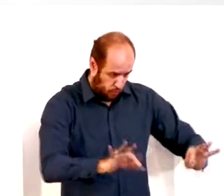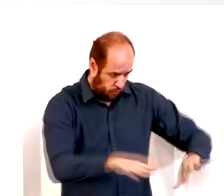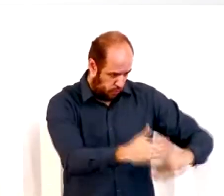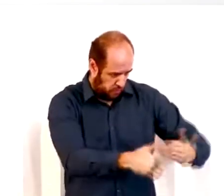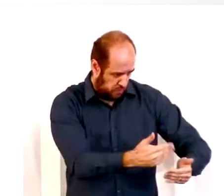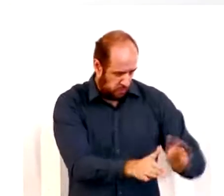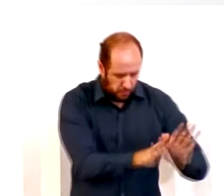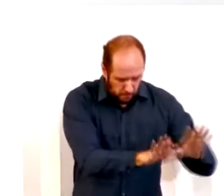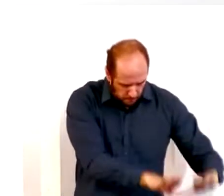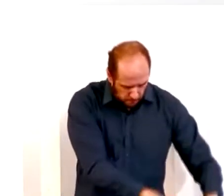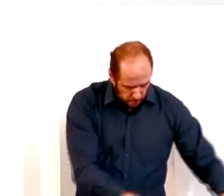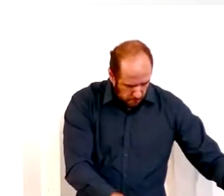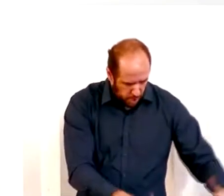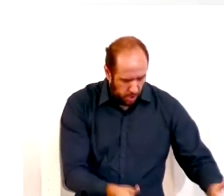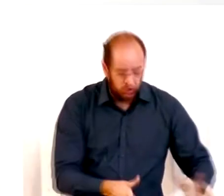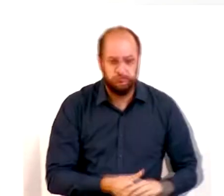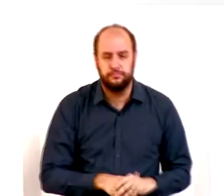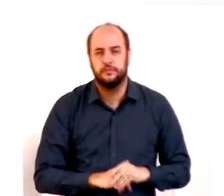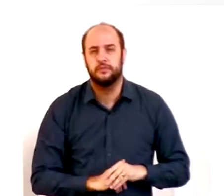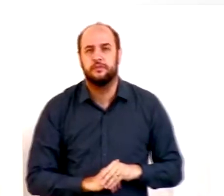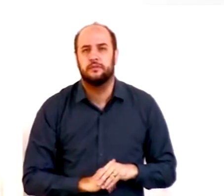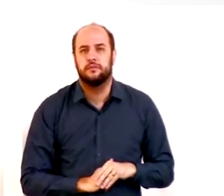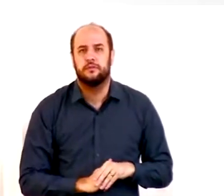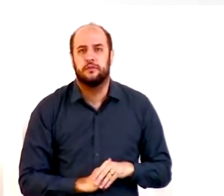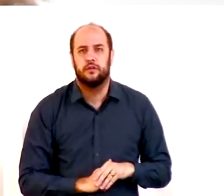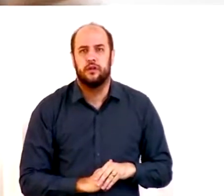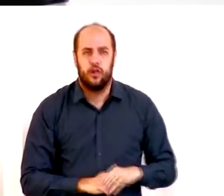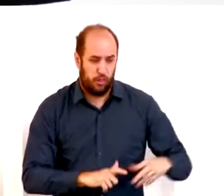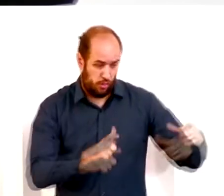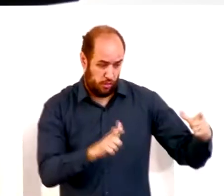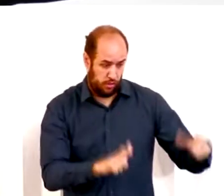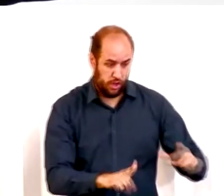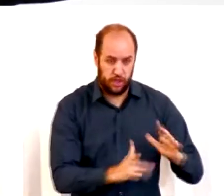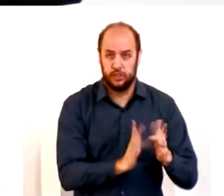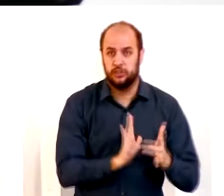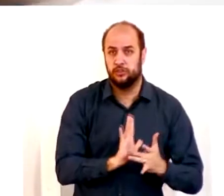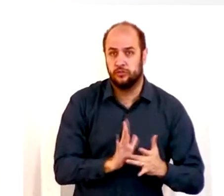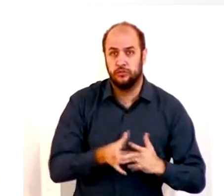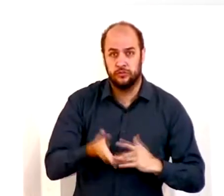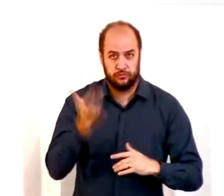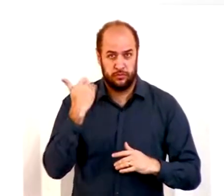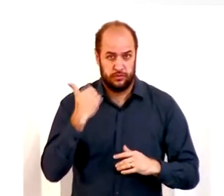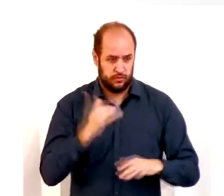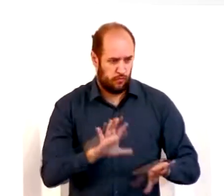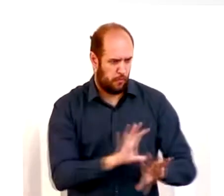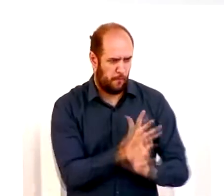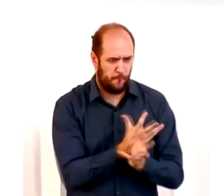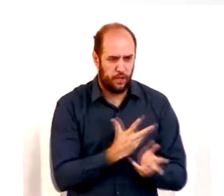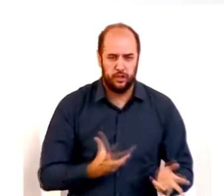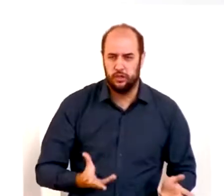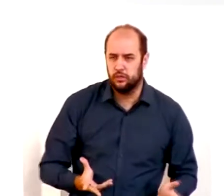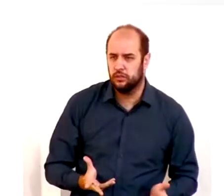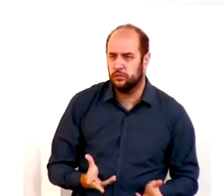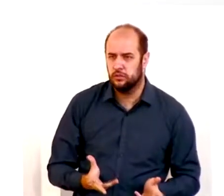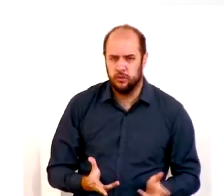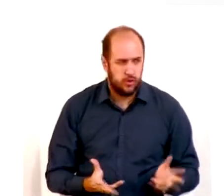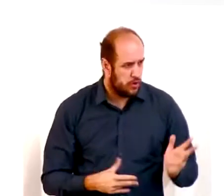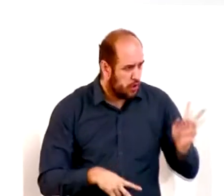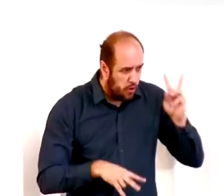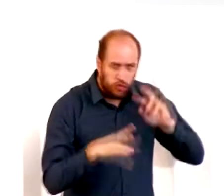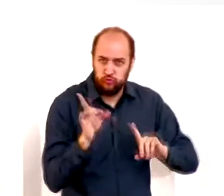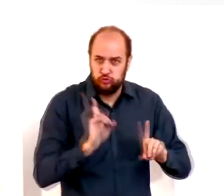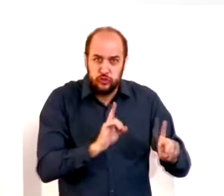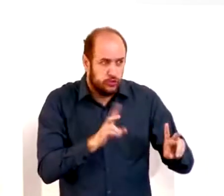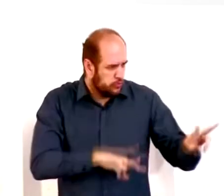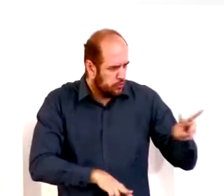ali naquele lugar. E o lugar onde Jesus estava deitado está vazio. E então eles olham para aquilo